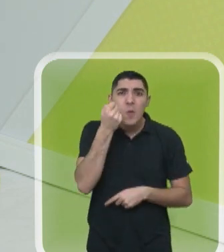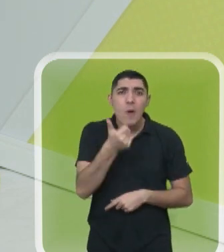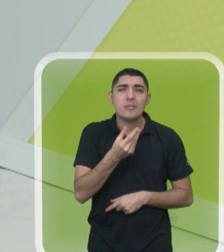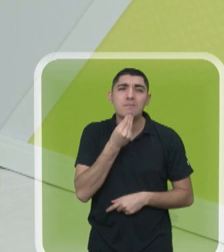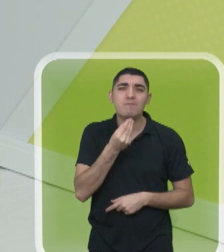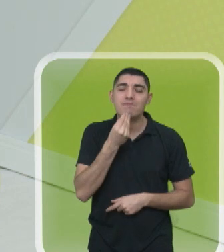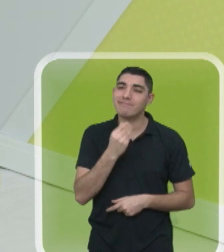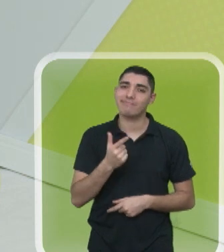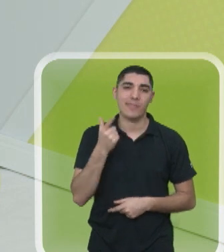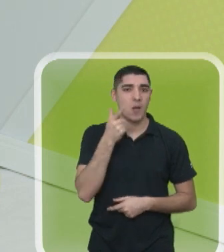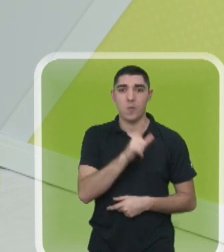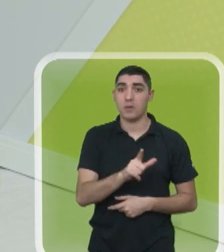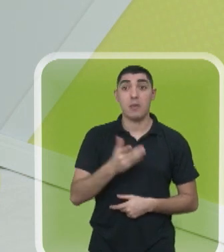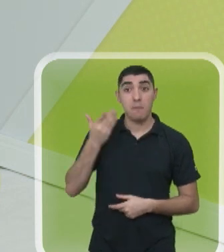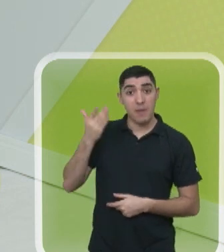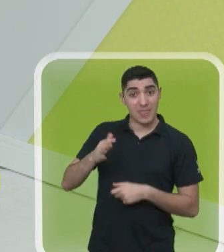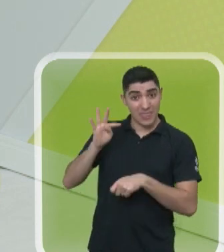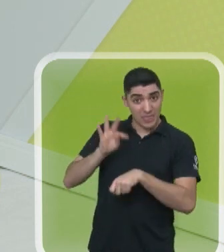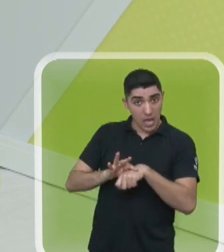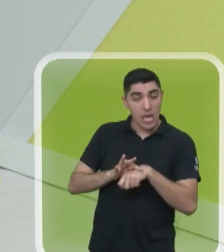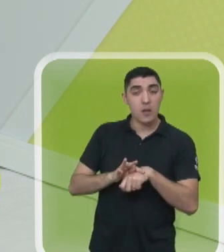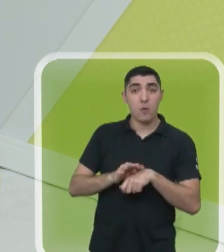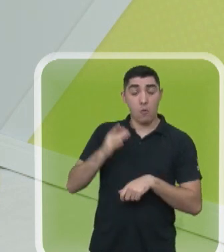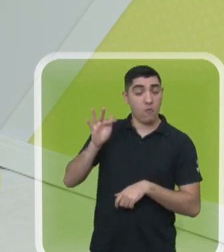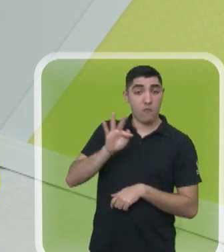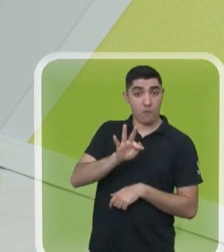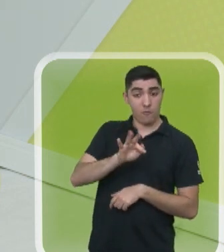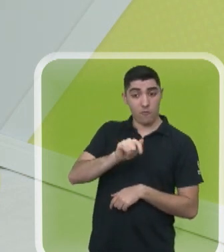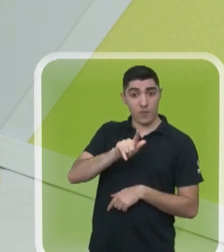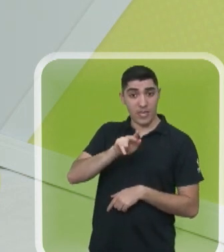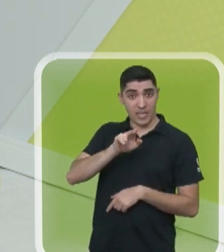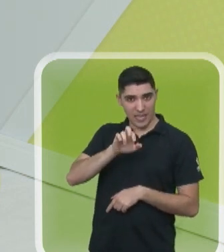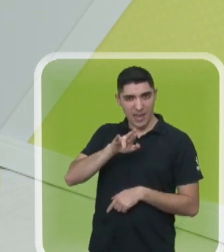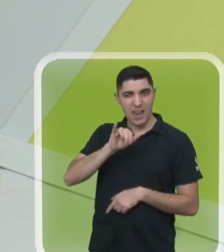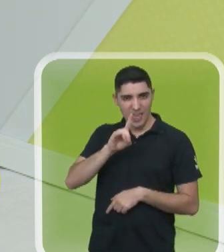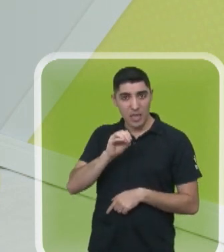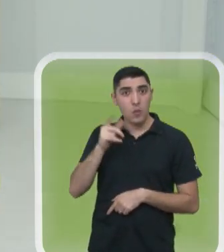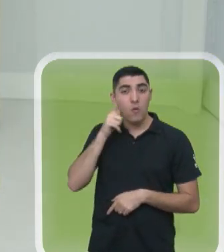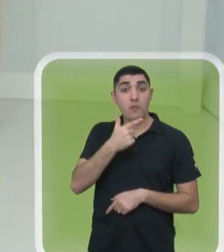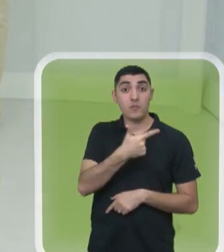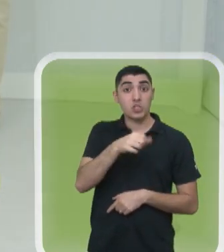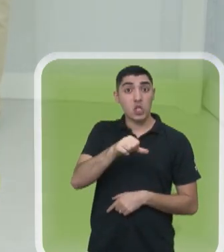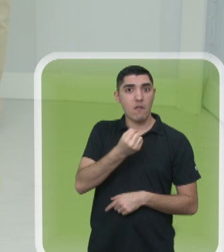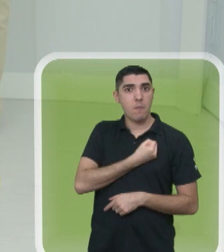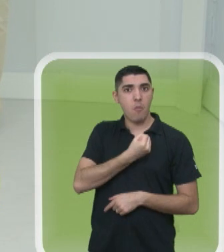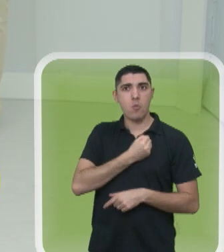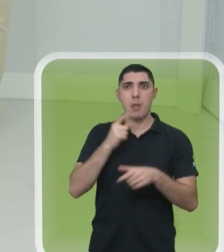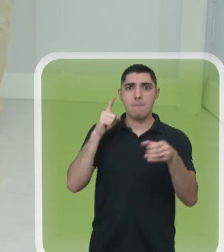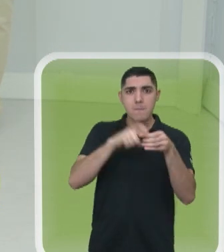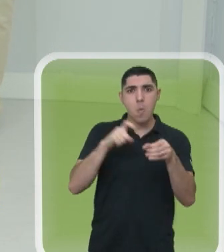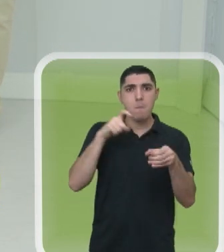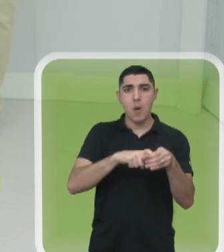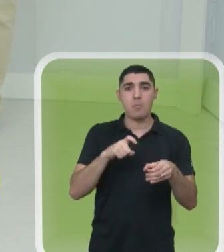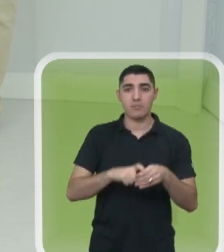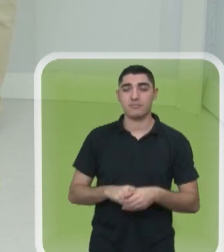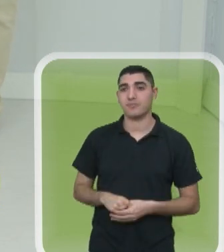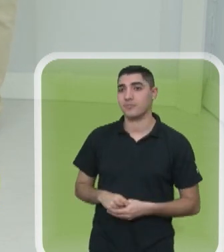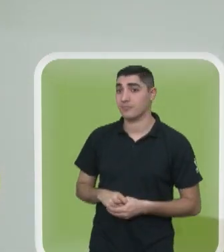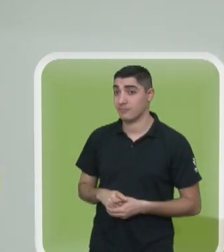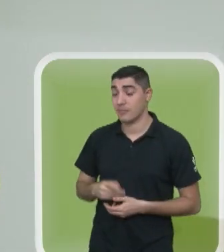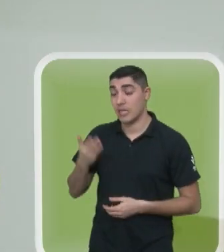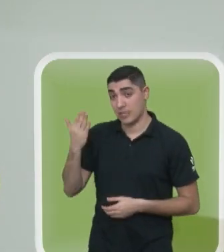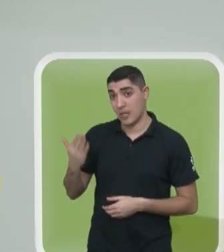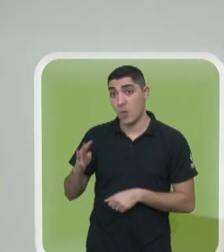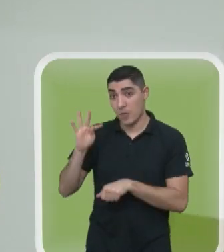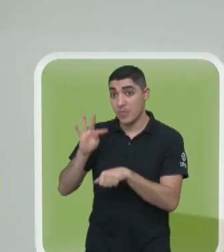deu, né? Mesmo o Figueiredo anotando 25 pontos, na hora que precisava, acabou errando ali, Bruno. A comemoração do técnico do Osasco